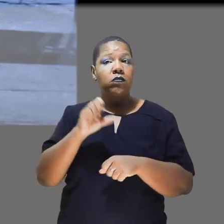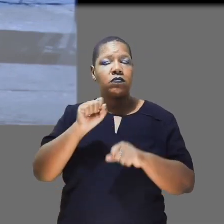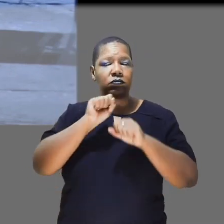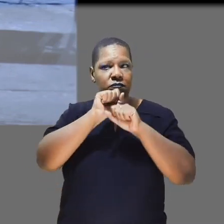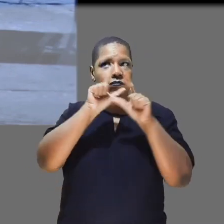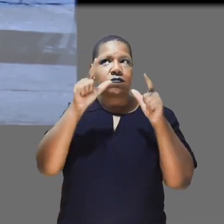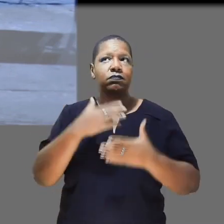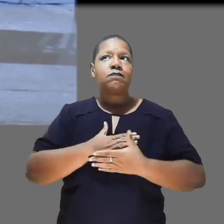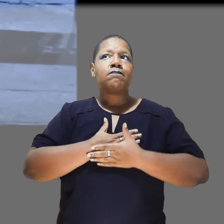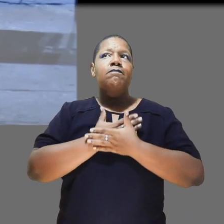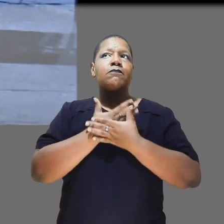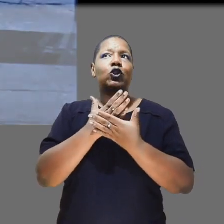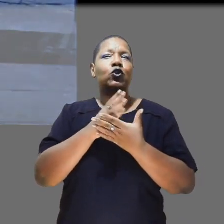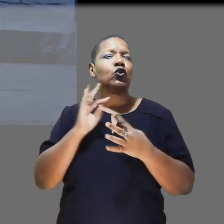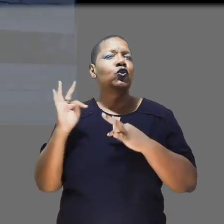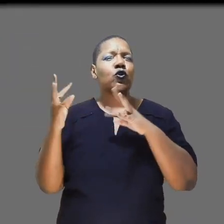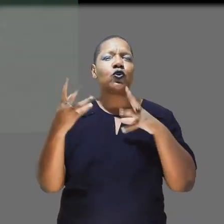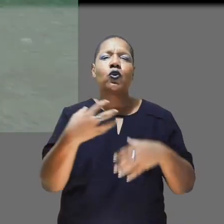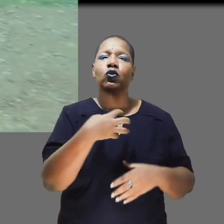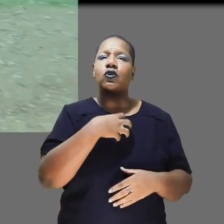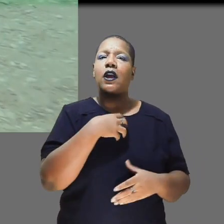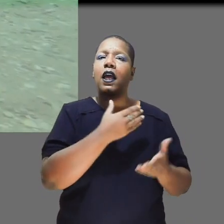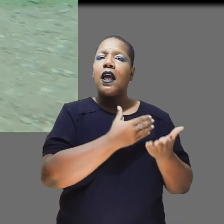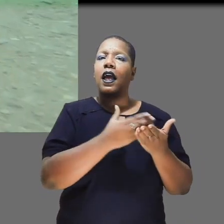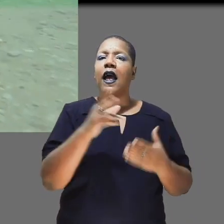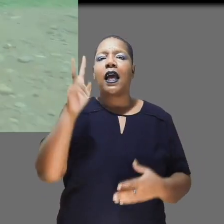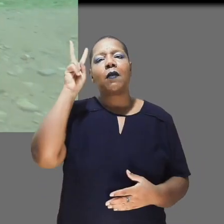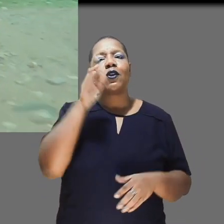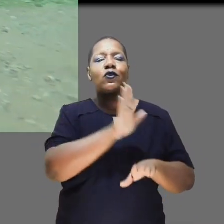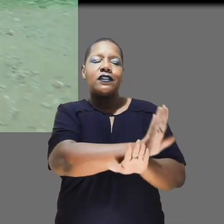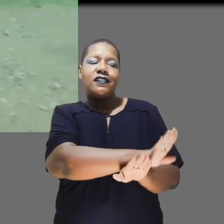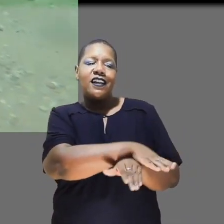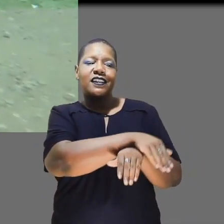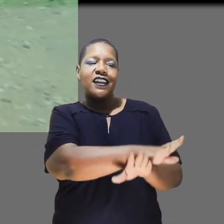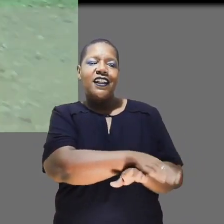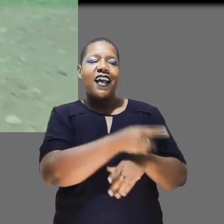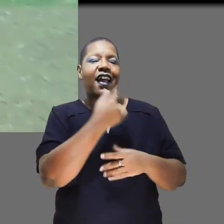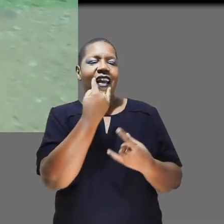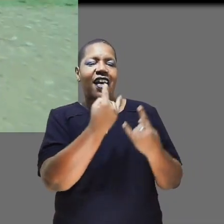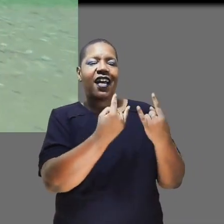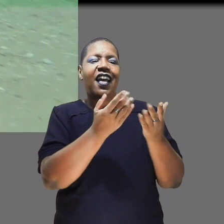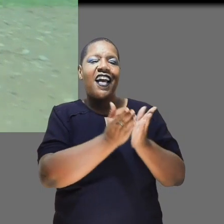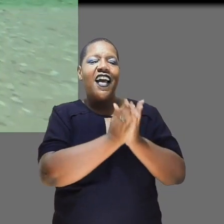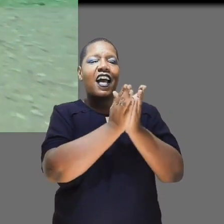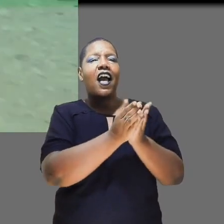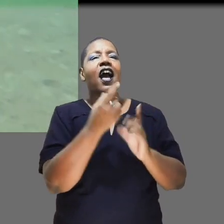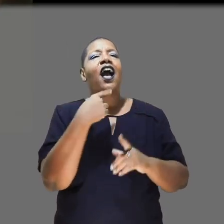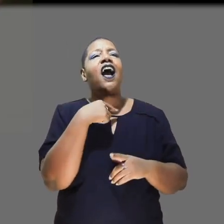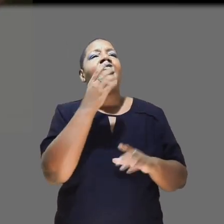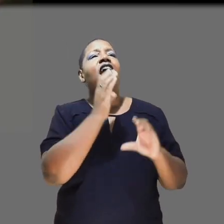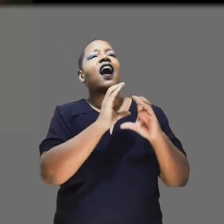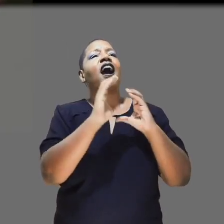capaz de despertar paixões de toda a ordem. Desde o mito da sereia que encanta marinheiros pela sedução de seu